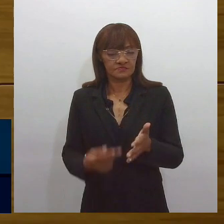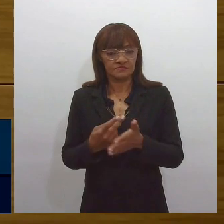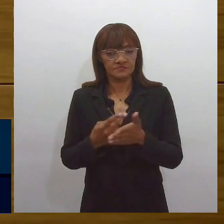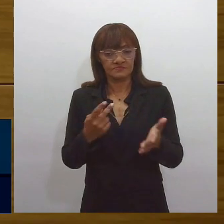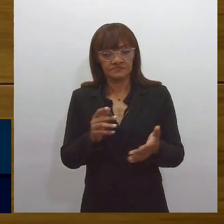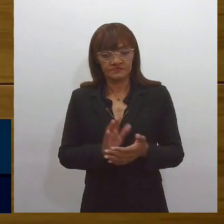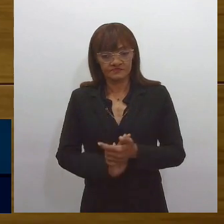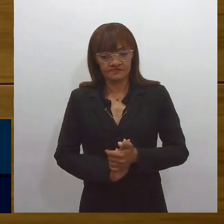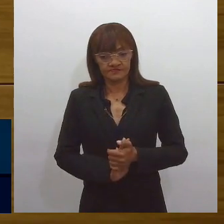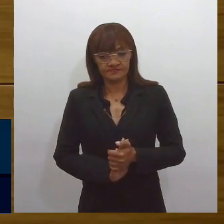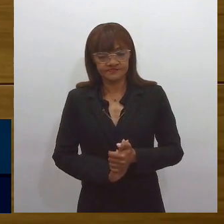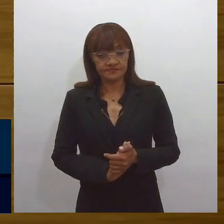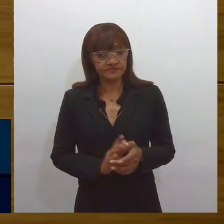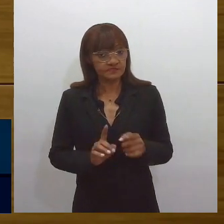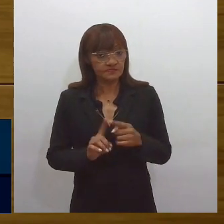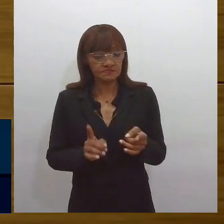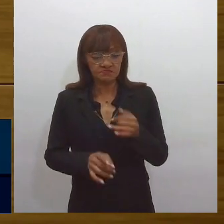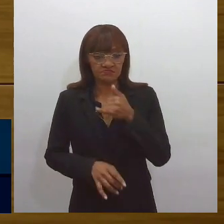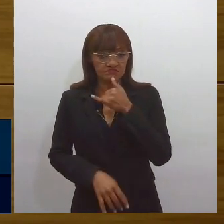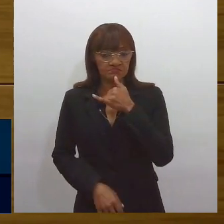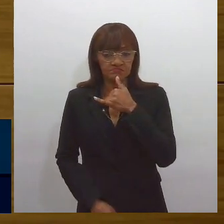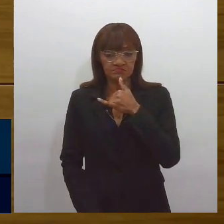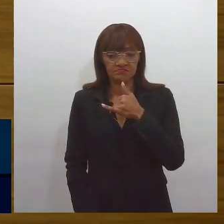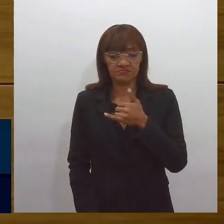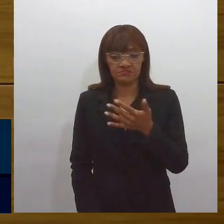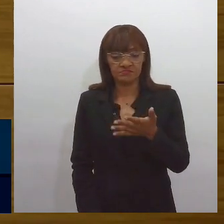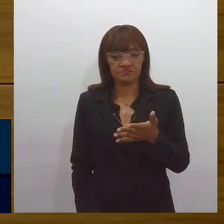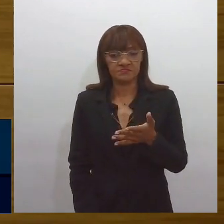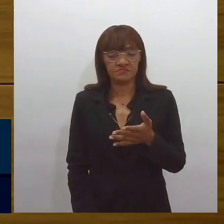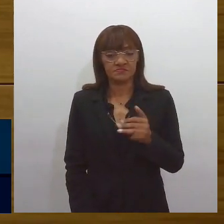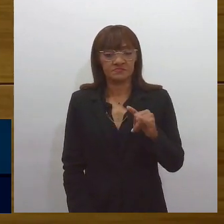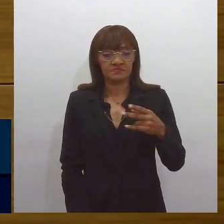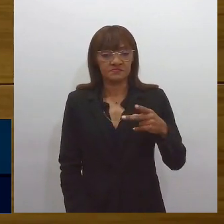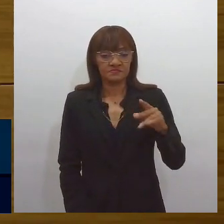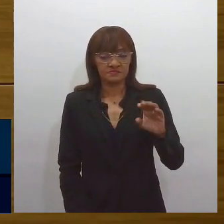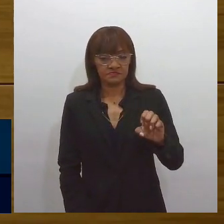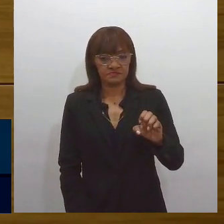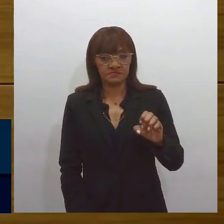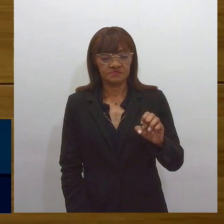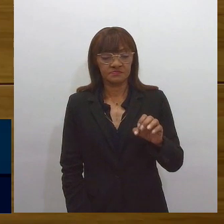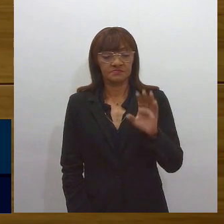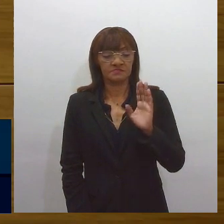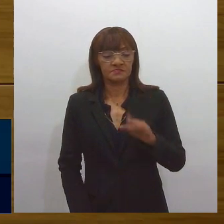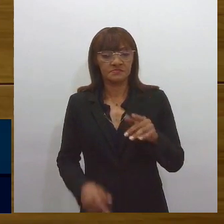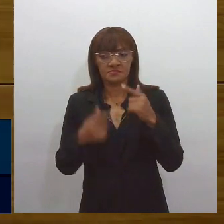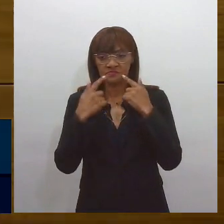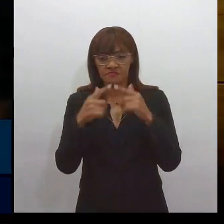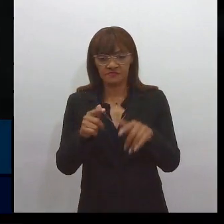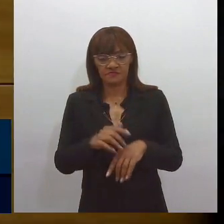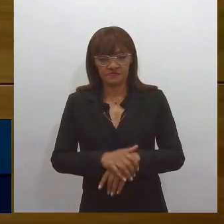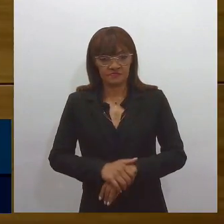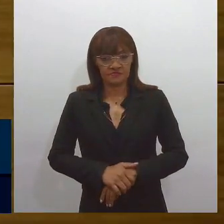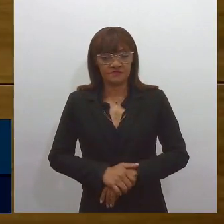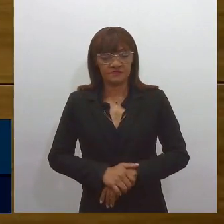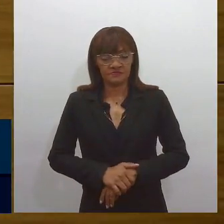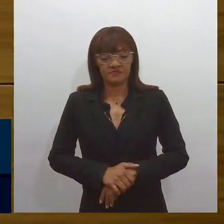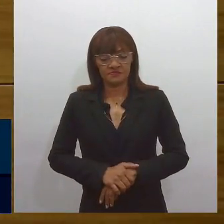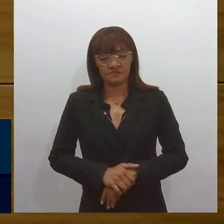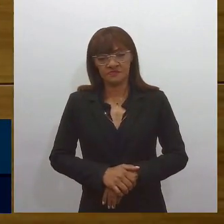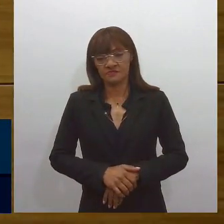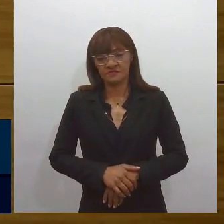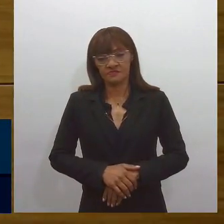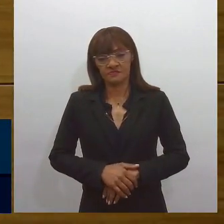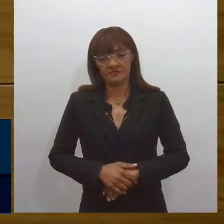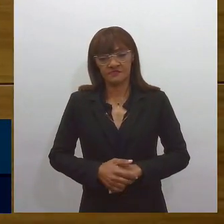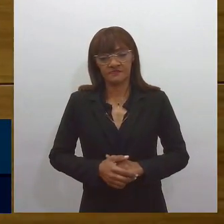o ipr essa é uma crítica eu tenho muitos elogios a fazer ao ao ao dro governador de São